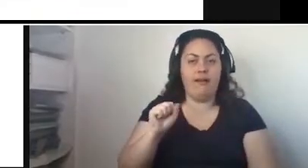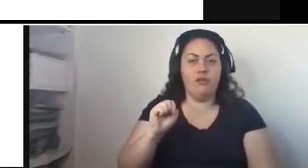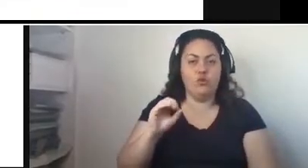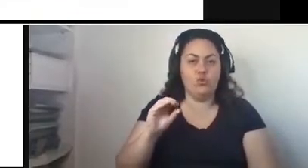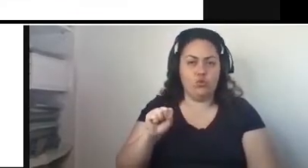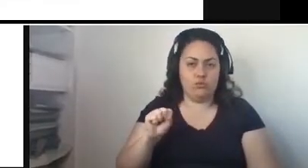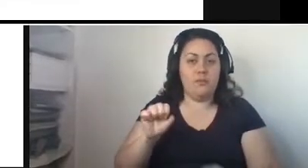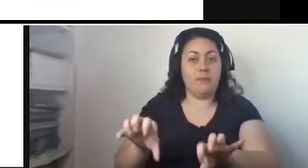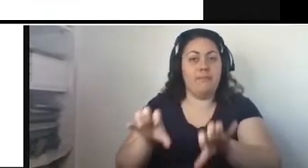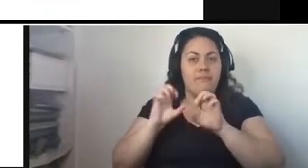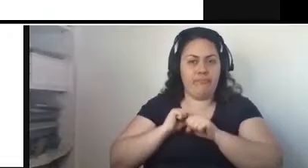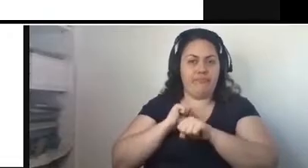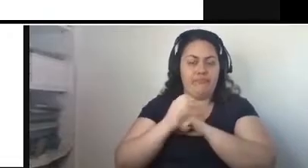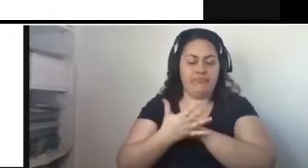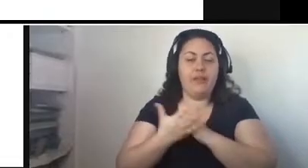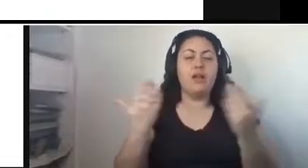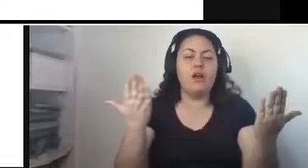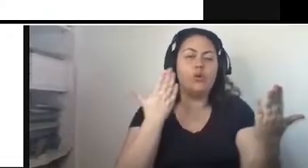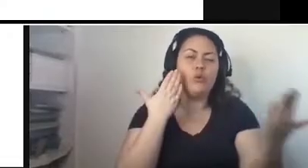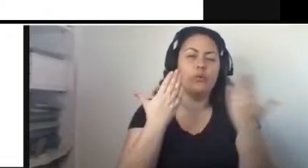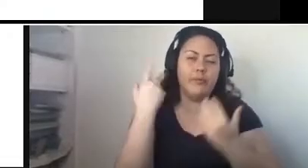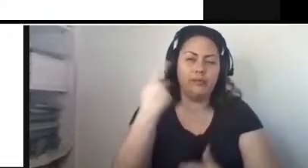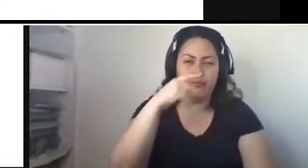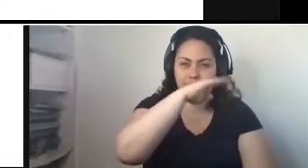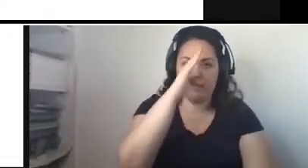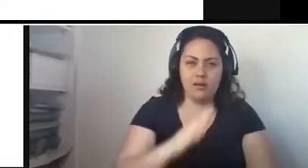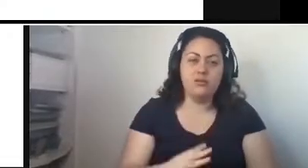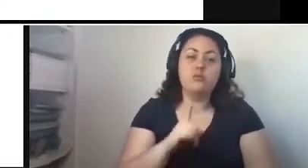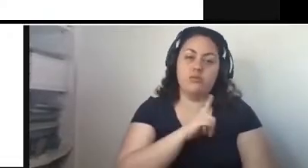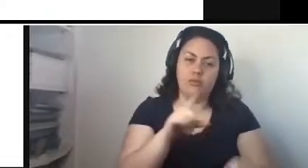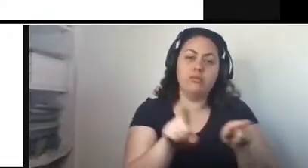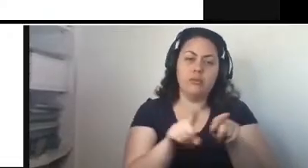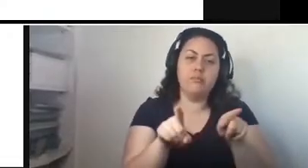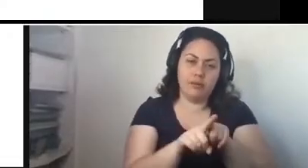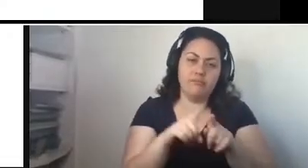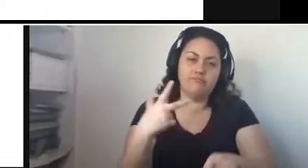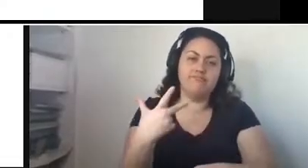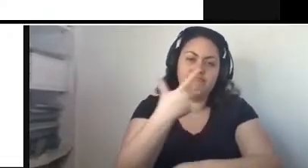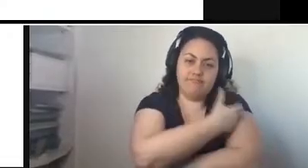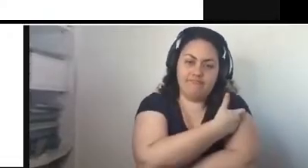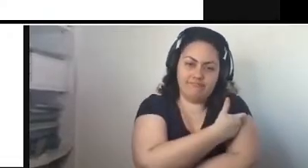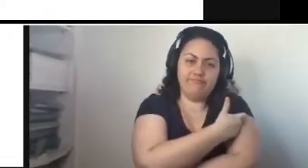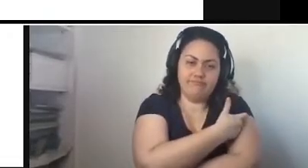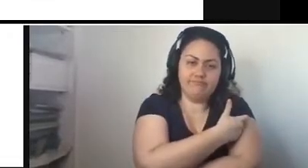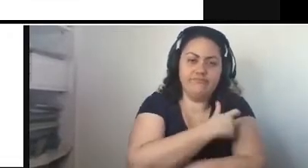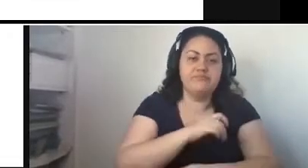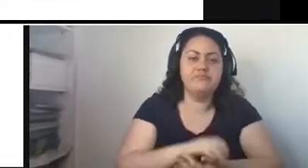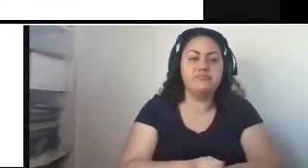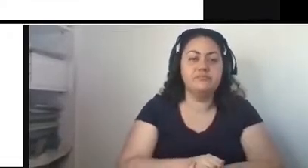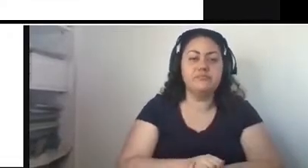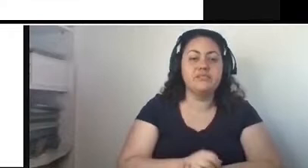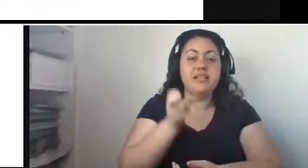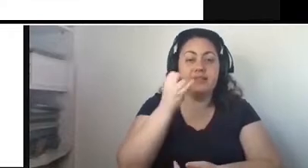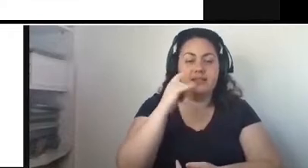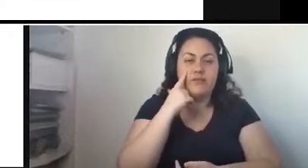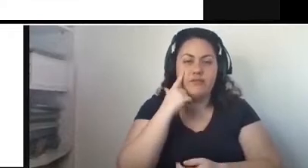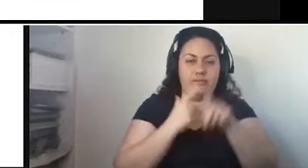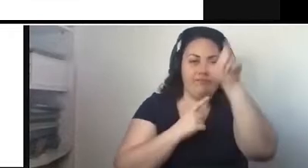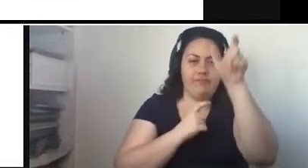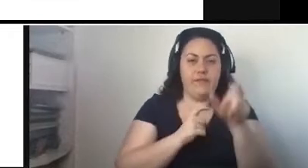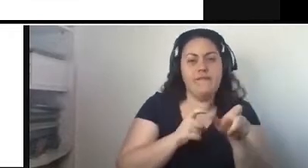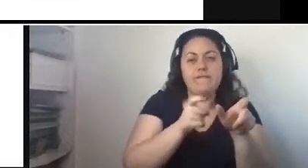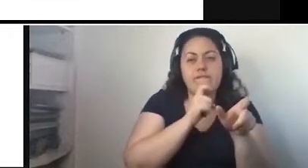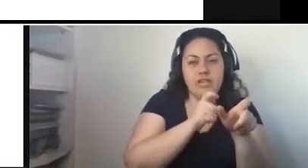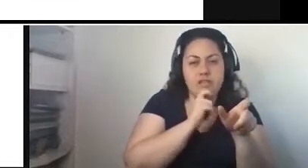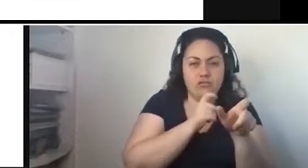presumindo também 100% da população de vacinados, se a gente olhar a porção verde dessa tabela, a gente vê o